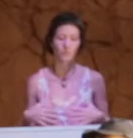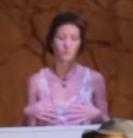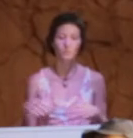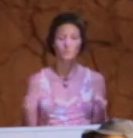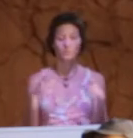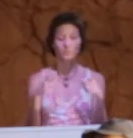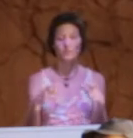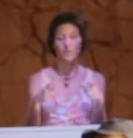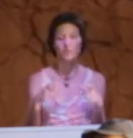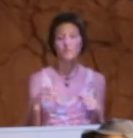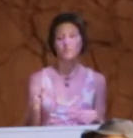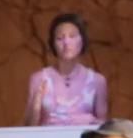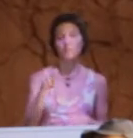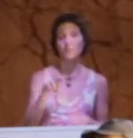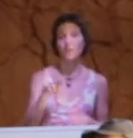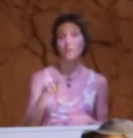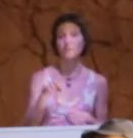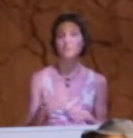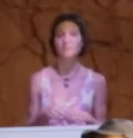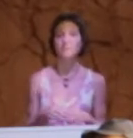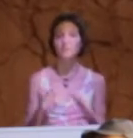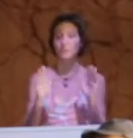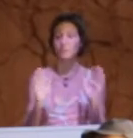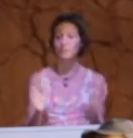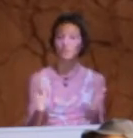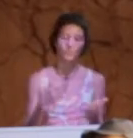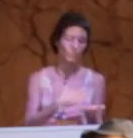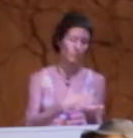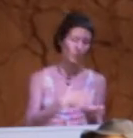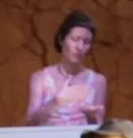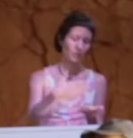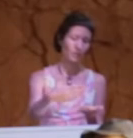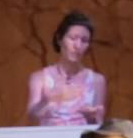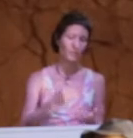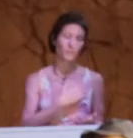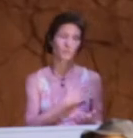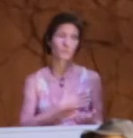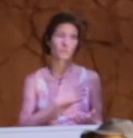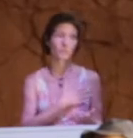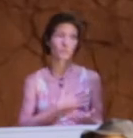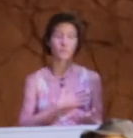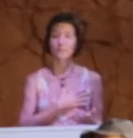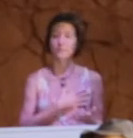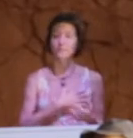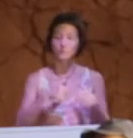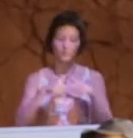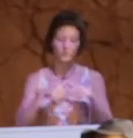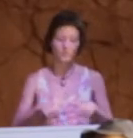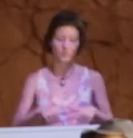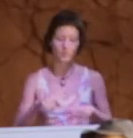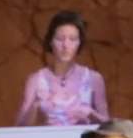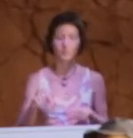que permanecemos vivos até aqui hoje. Então, para mim é um grande prazer e por isso eu passo para você,